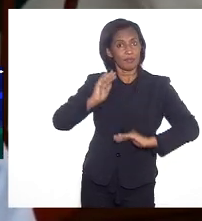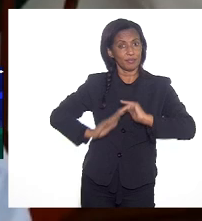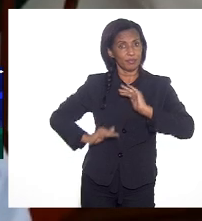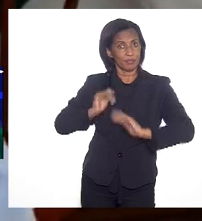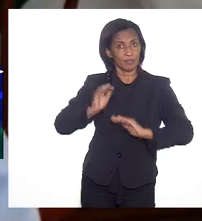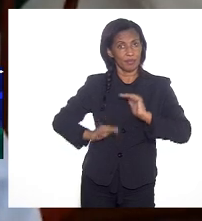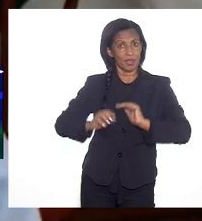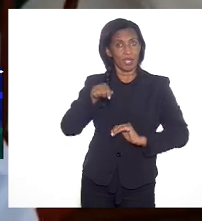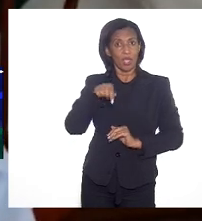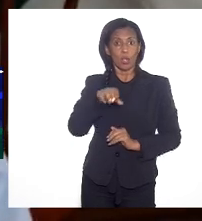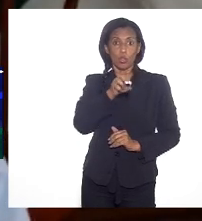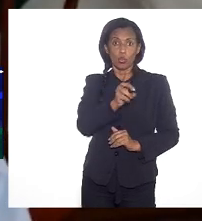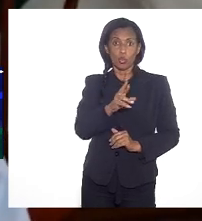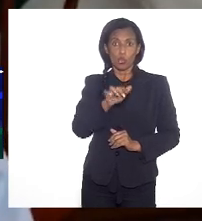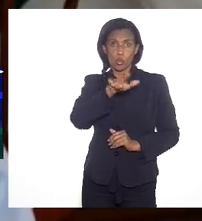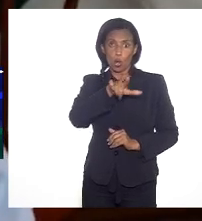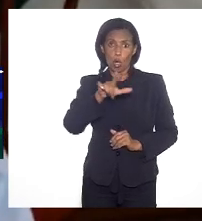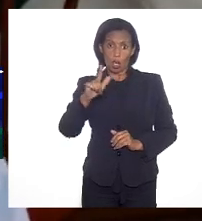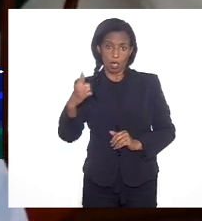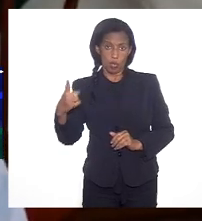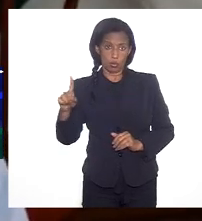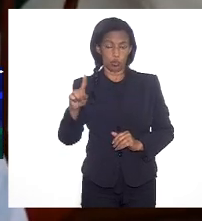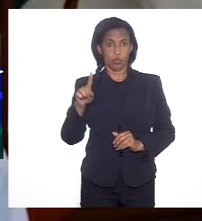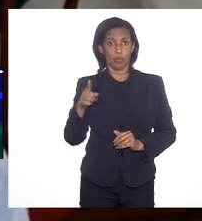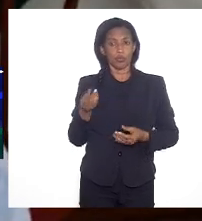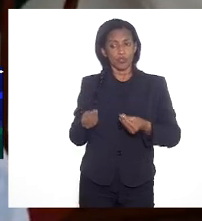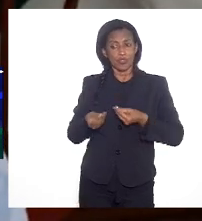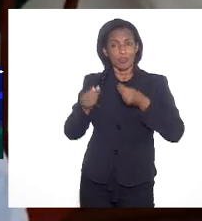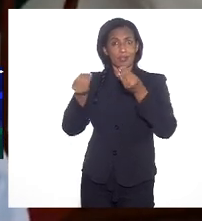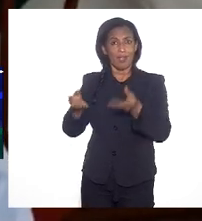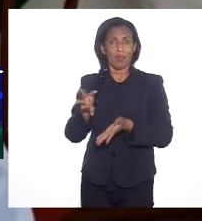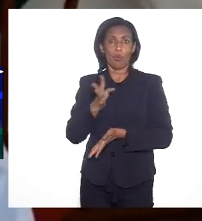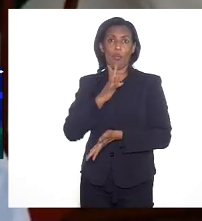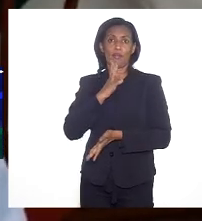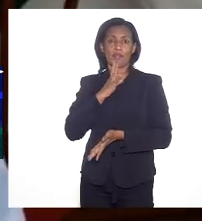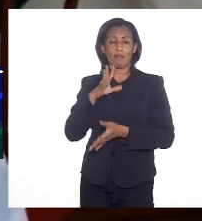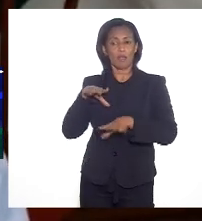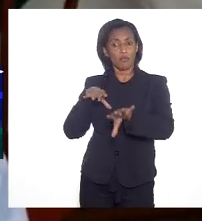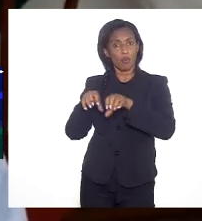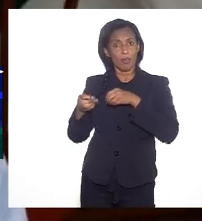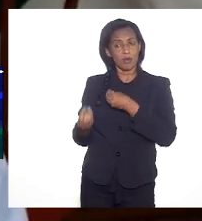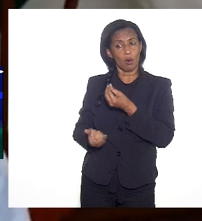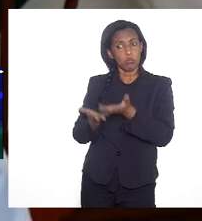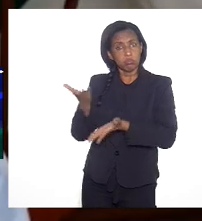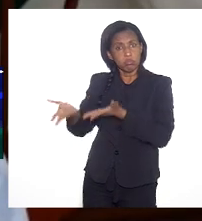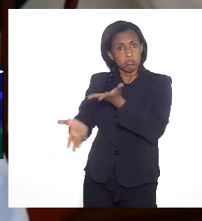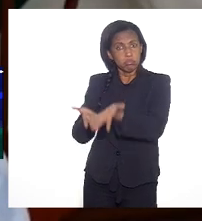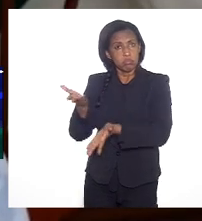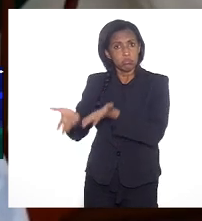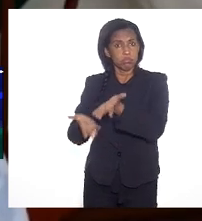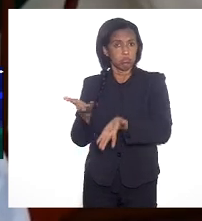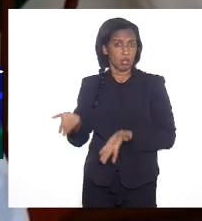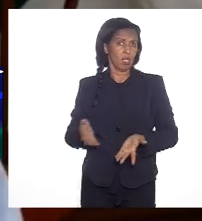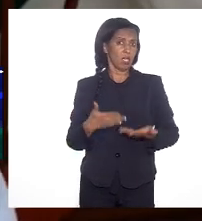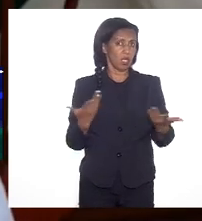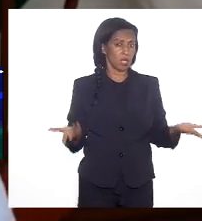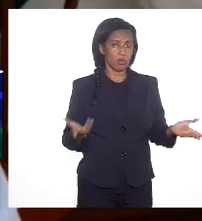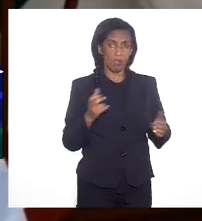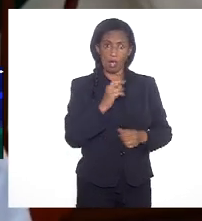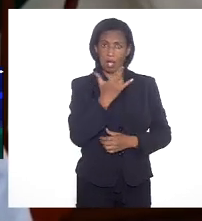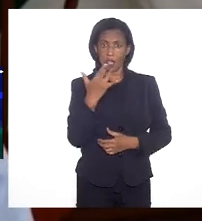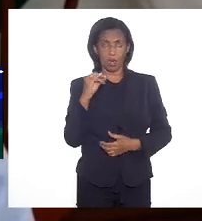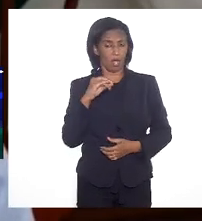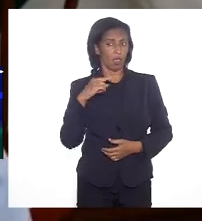órgãos públicos de passar maior conhecimento e melhor formação, né? Isso é notório, isso aí todos